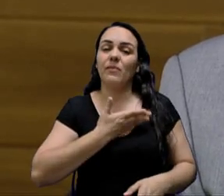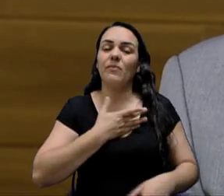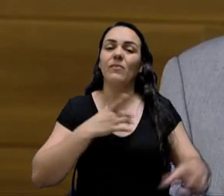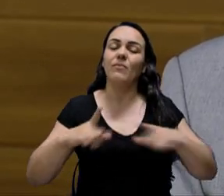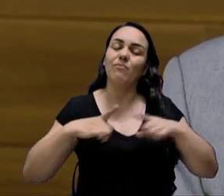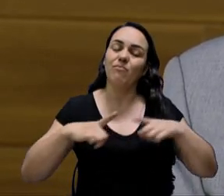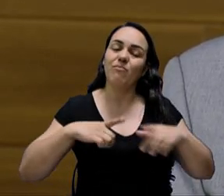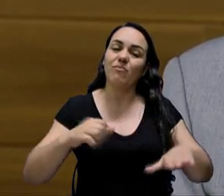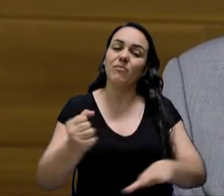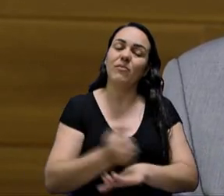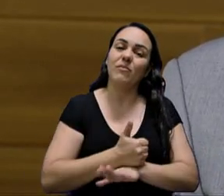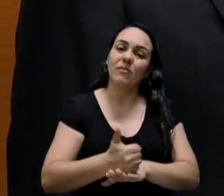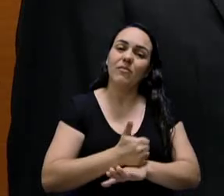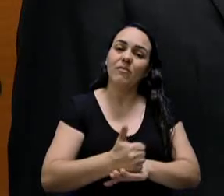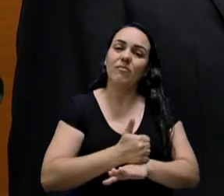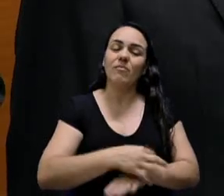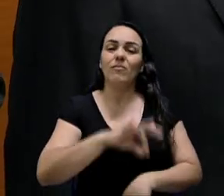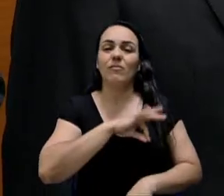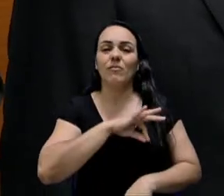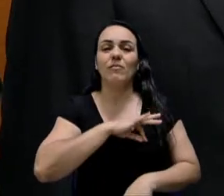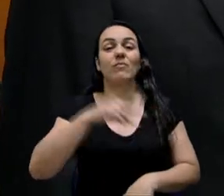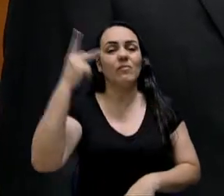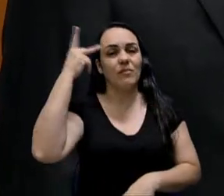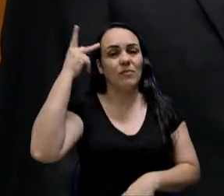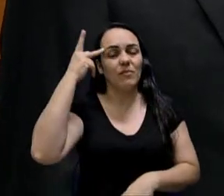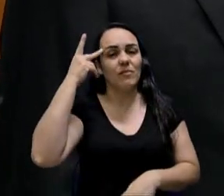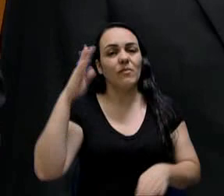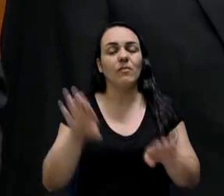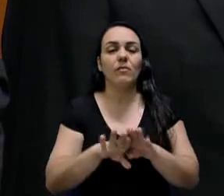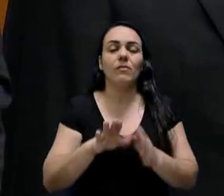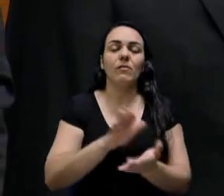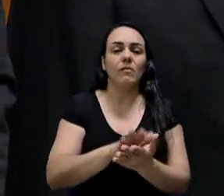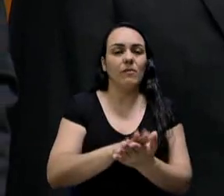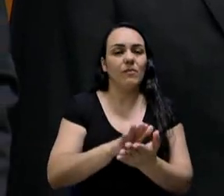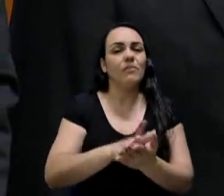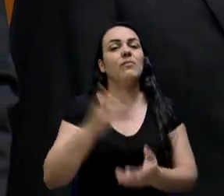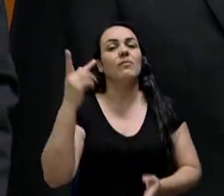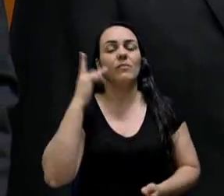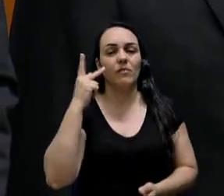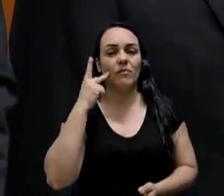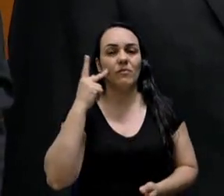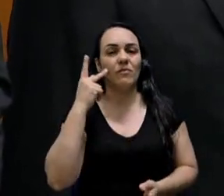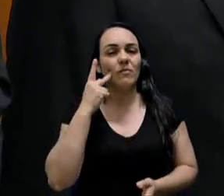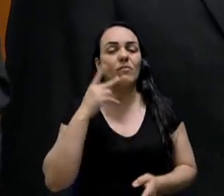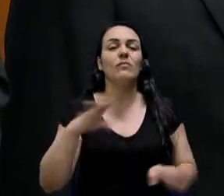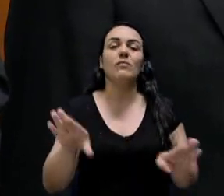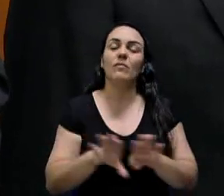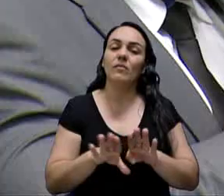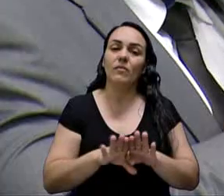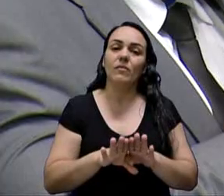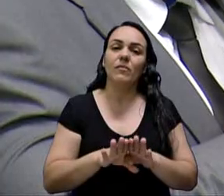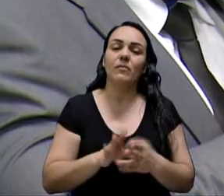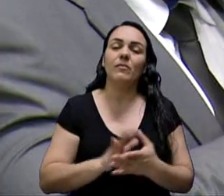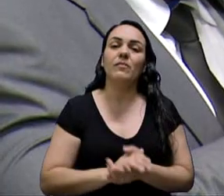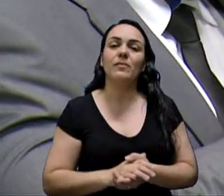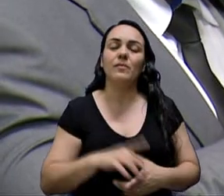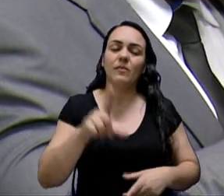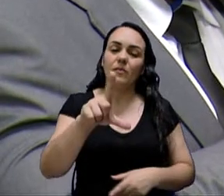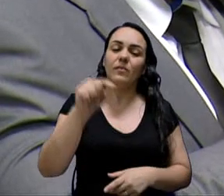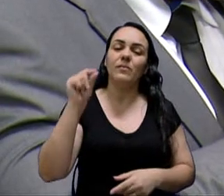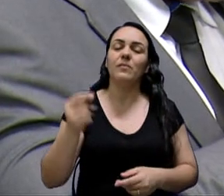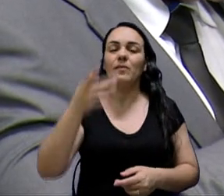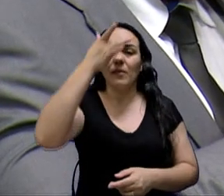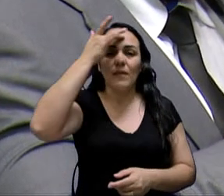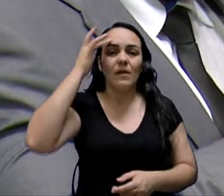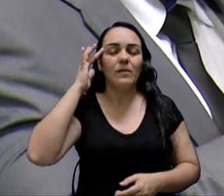âmbito profissional na Polícia Civil do Estado de São Paulo. Parabenizar também o presidente do Legislativo, Fernando Dini, que tem escolhido